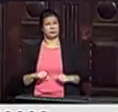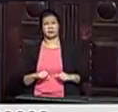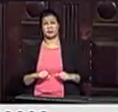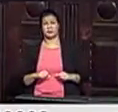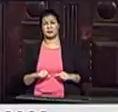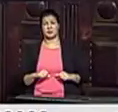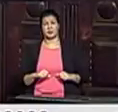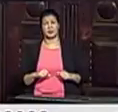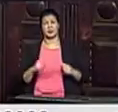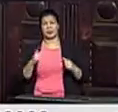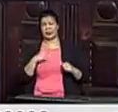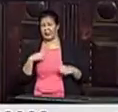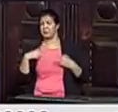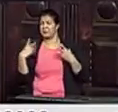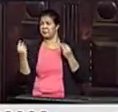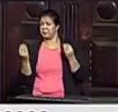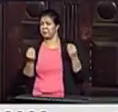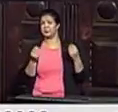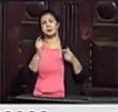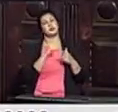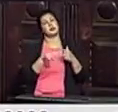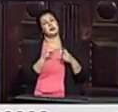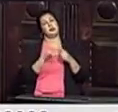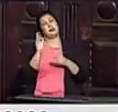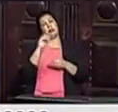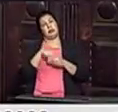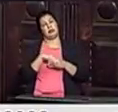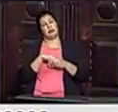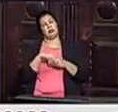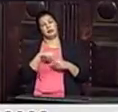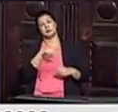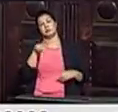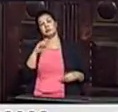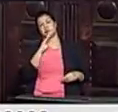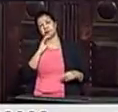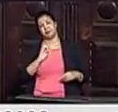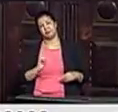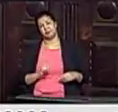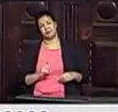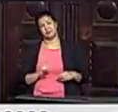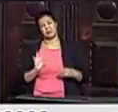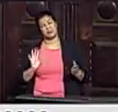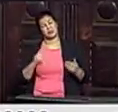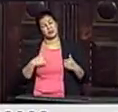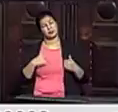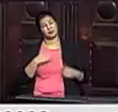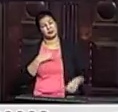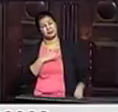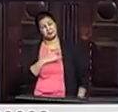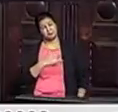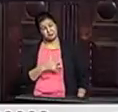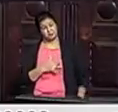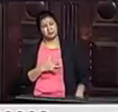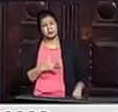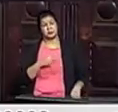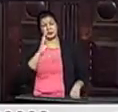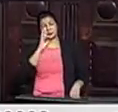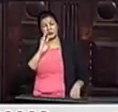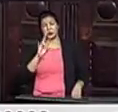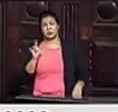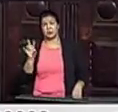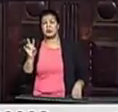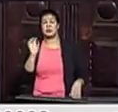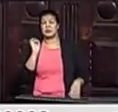reais, etc. Então, é com pesar que eu vejo se está